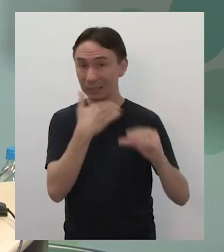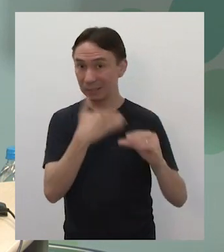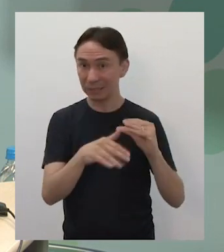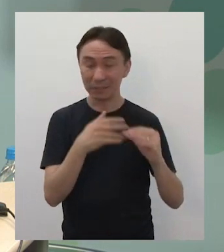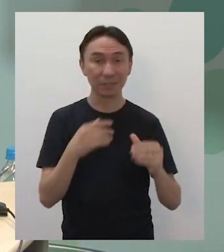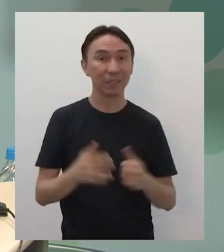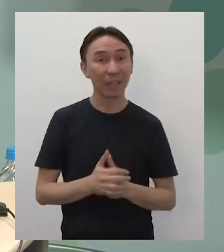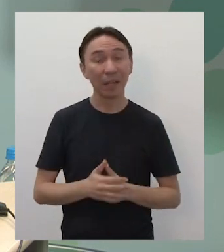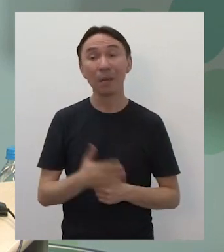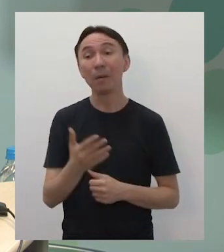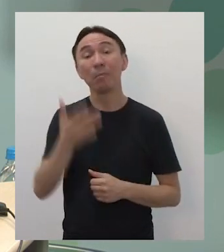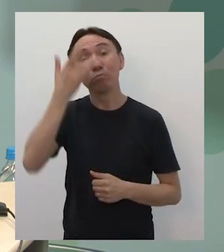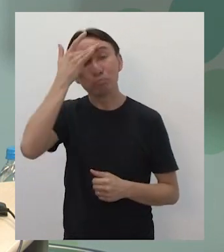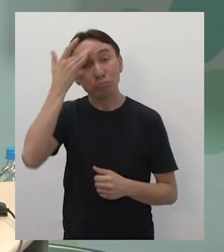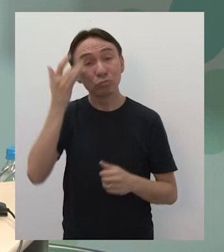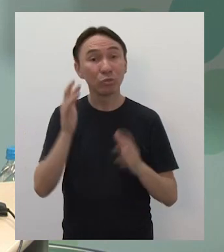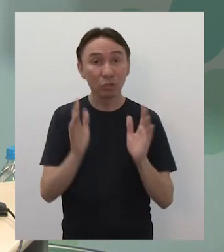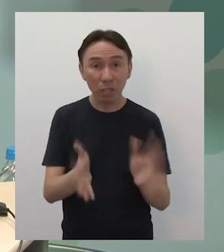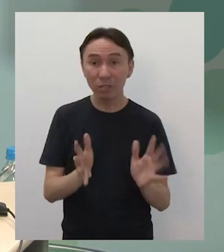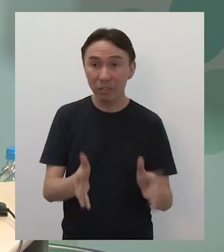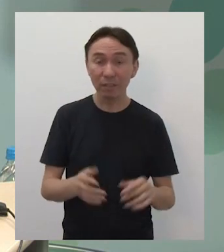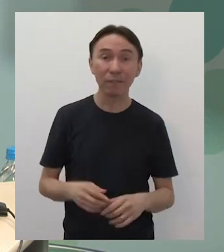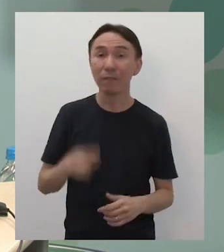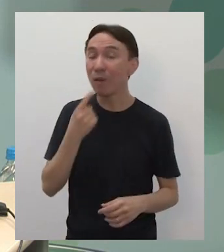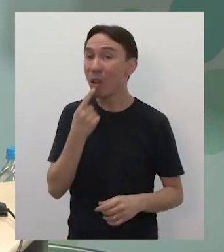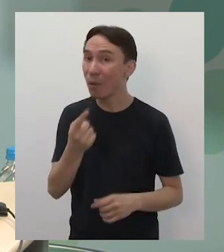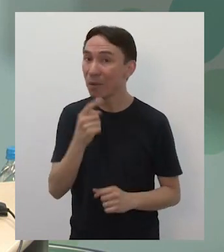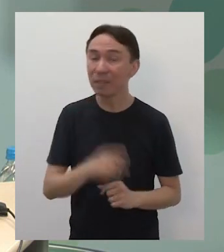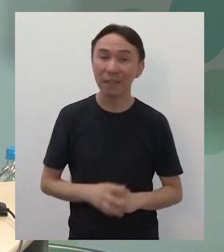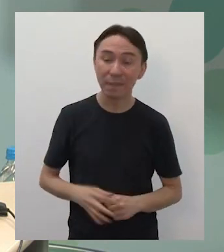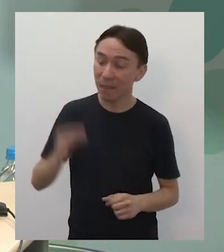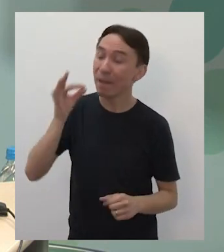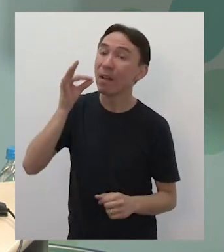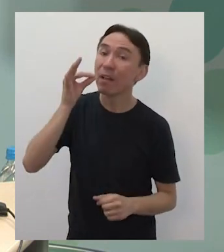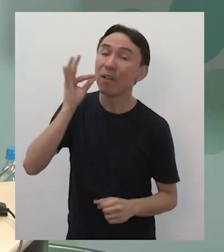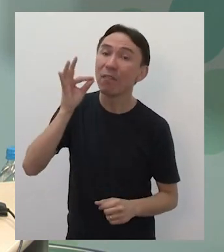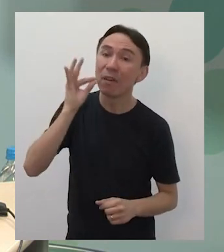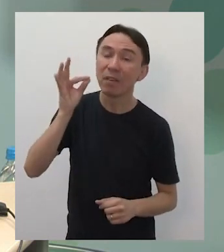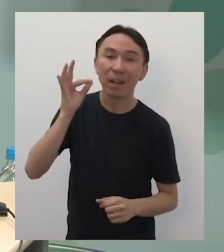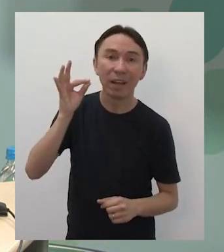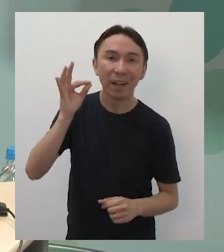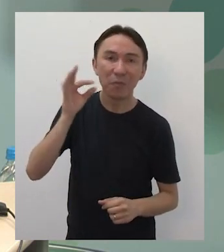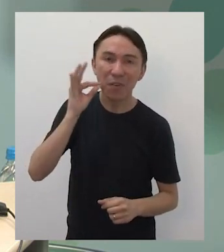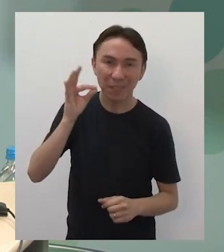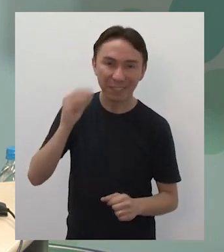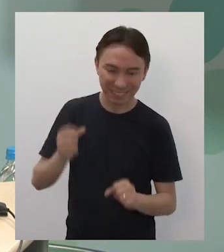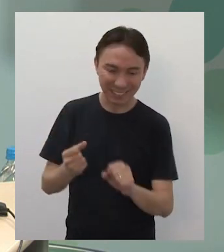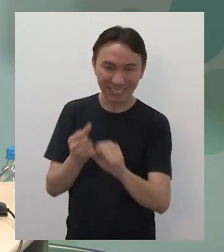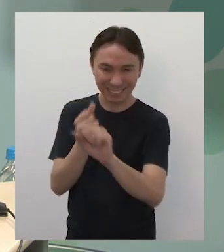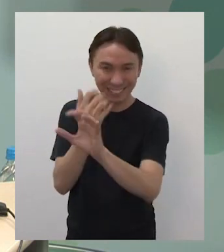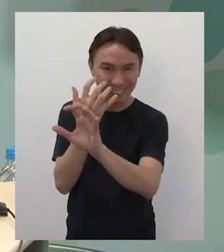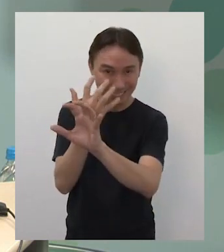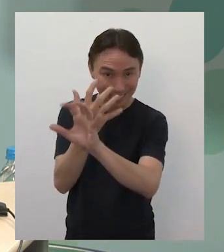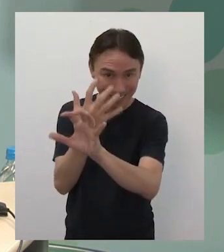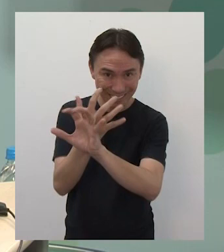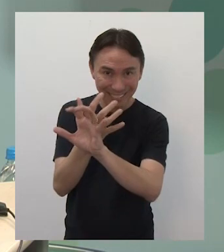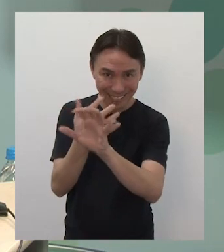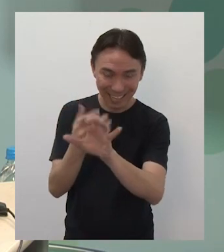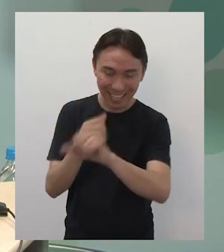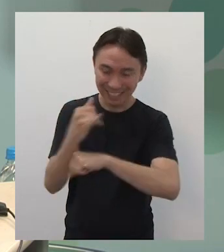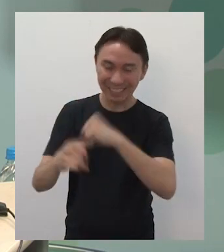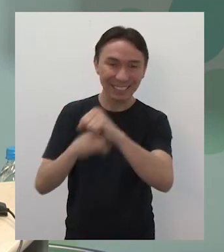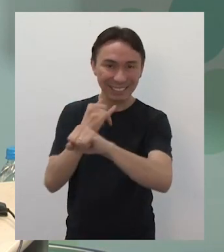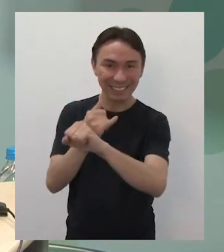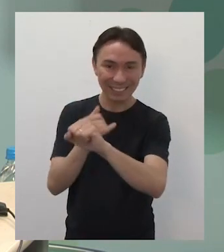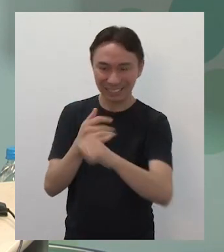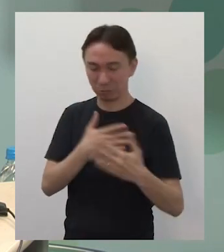mas, de fato, as pessoas realmente se tocaram bastante, né? A ideia do café solidário, né? Da conexão solidária. É algo que chamou bastante atenção e a gente volta